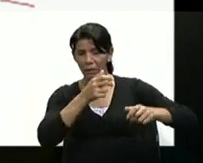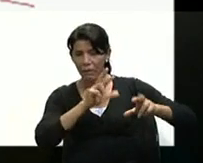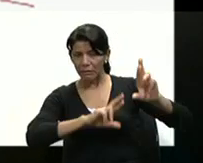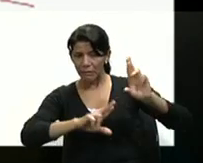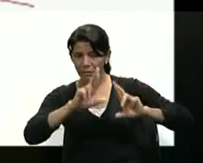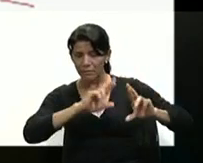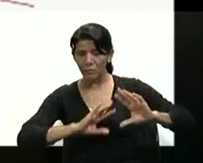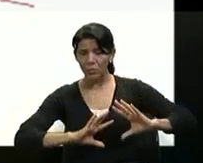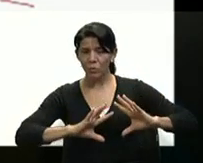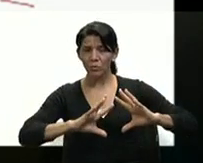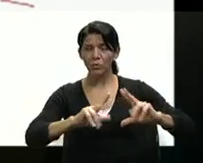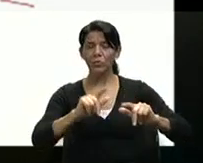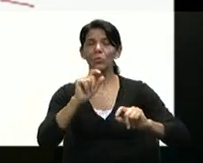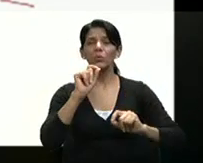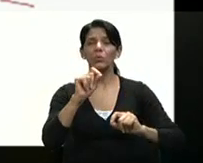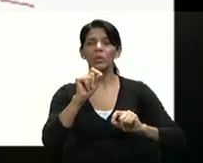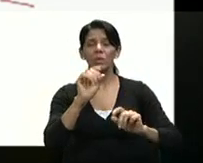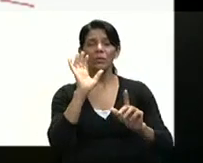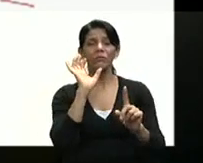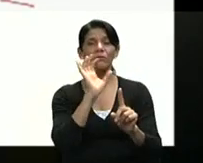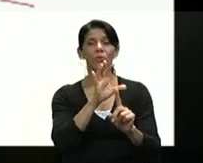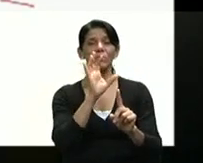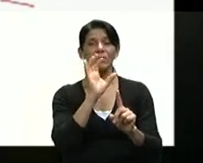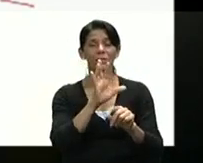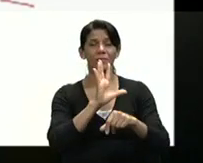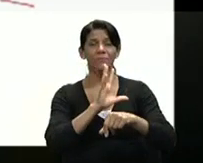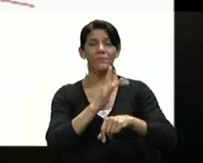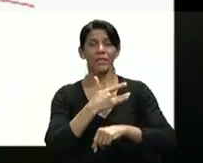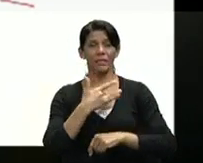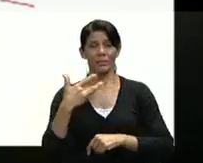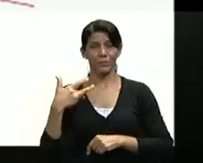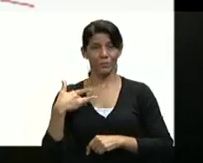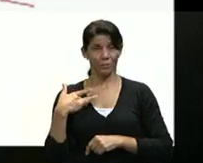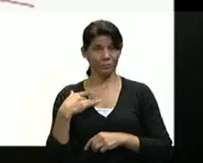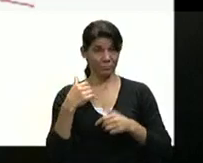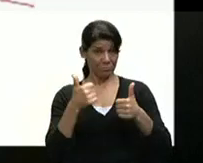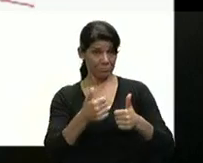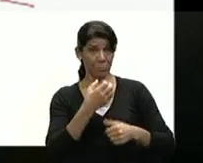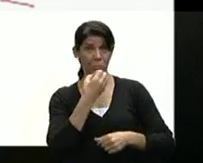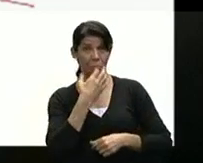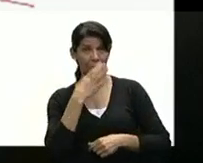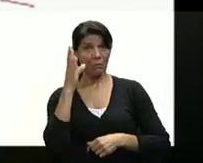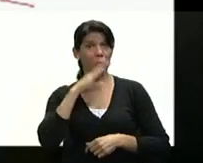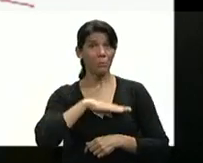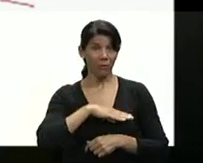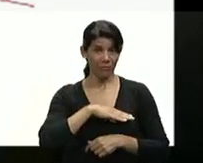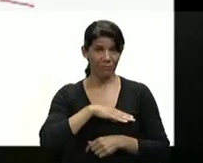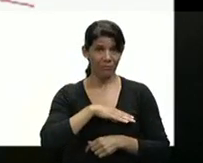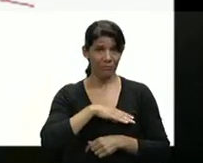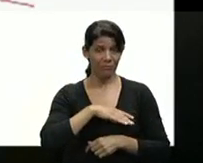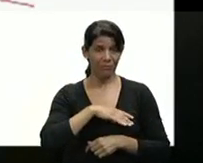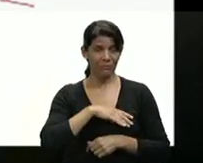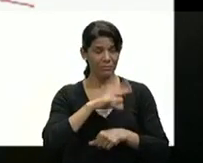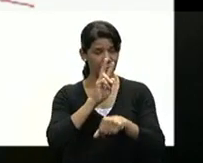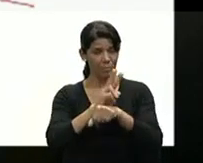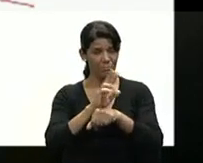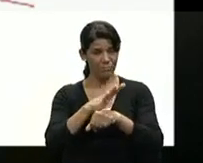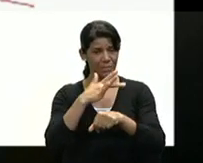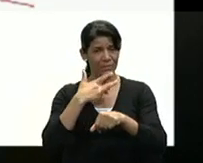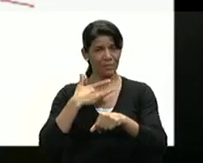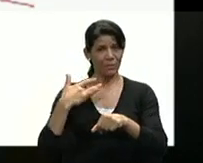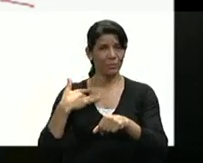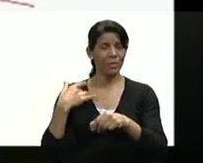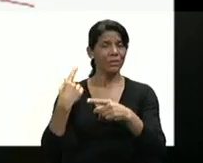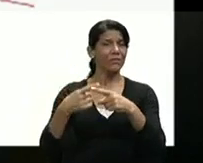analisando todos os fatores que influenciam a saúde, tanto para o bem quanto para o mal, né? Fiscalizando e